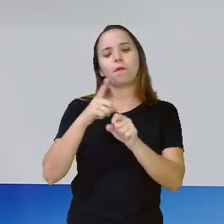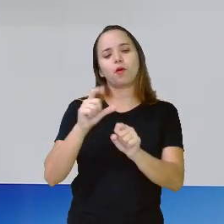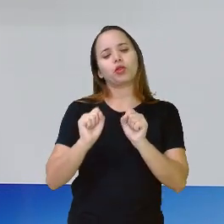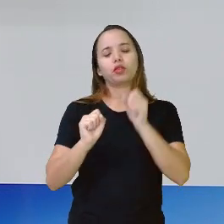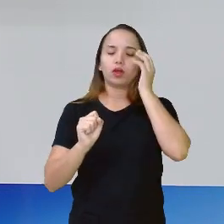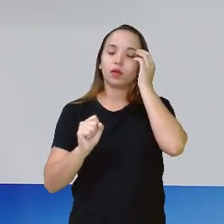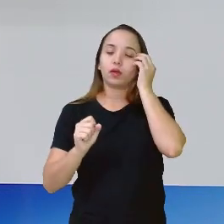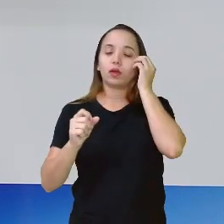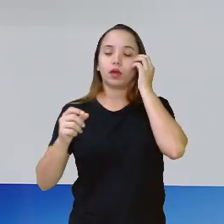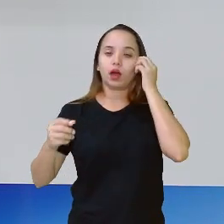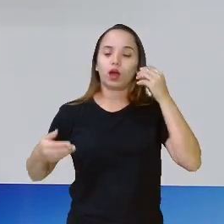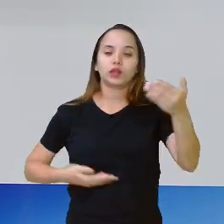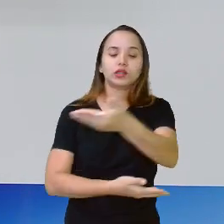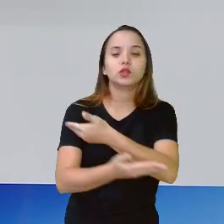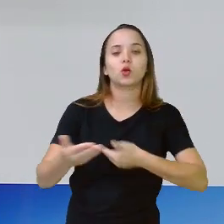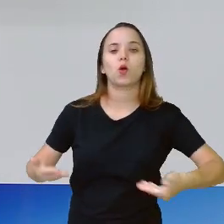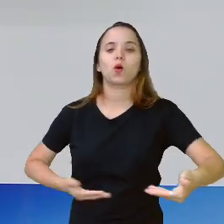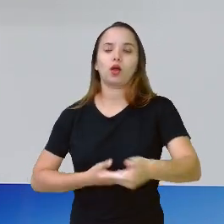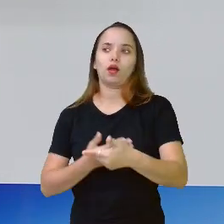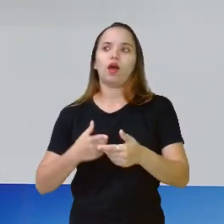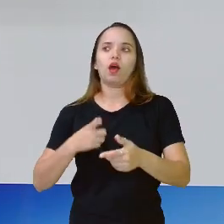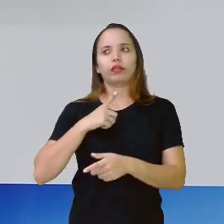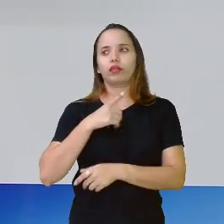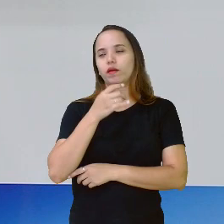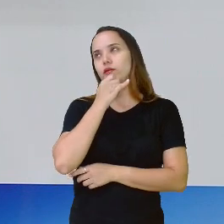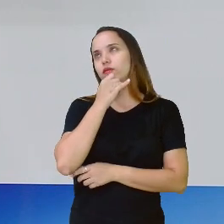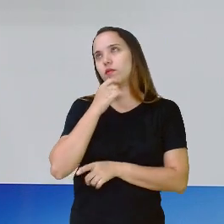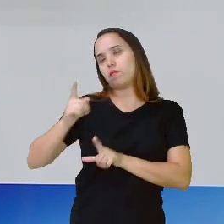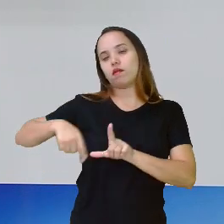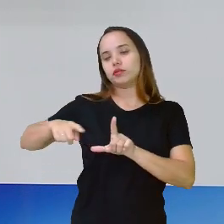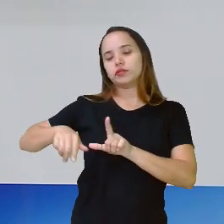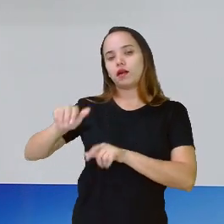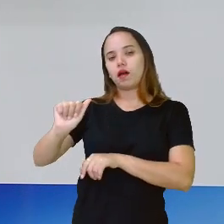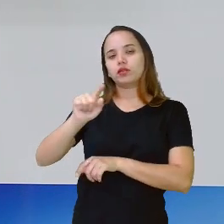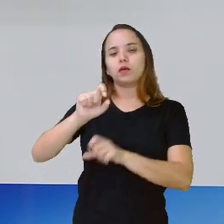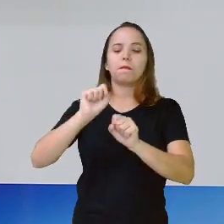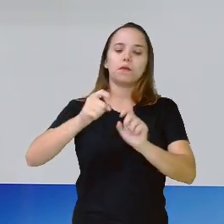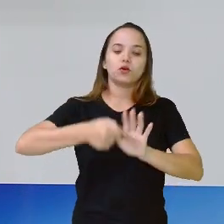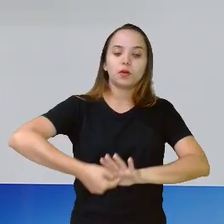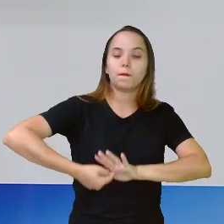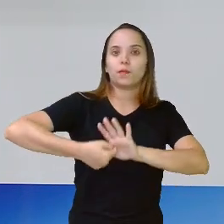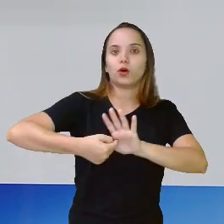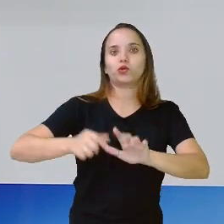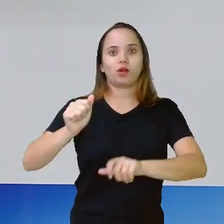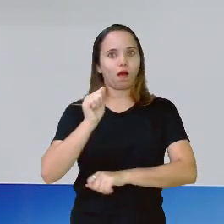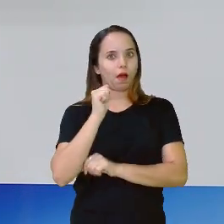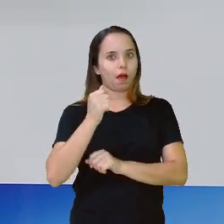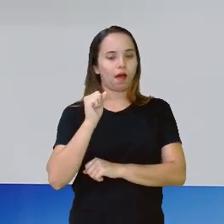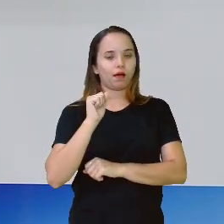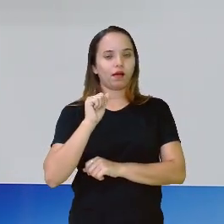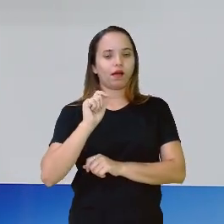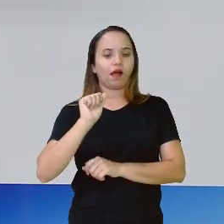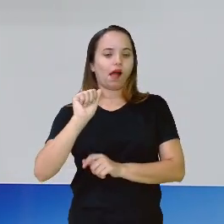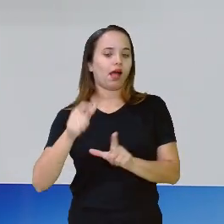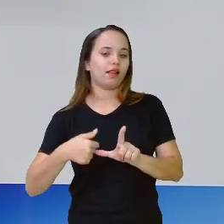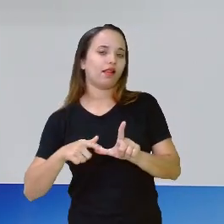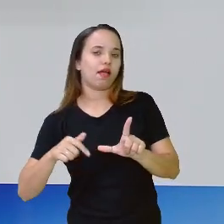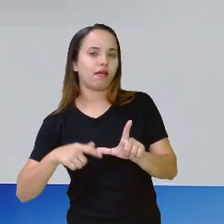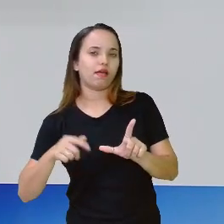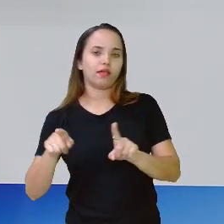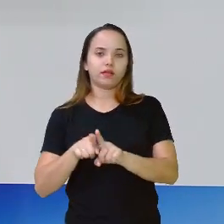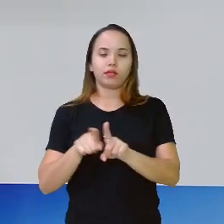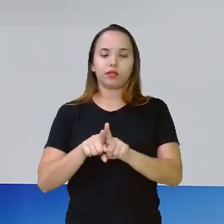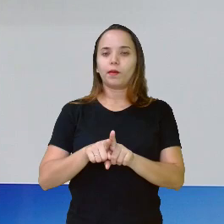que a letra A pode ser trabalhada. Você mostrando, apresentando, você pode